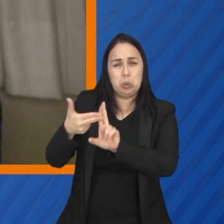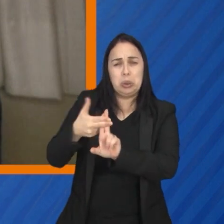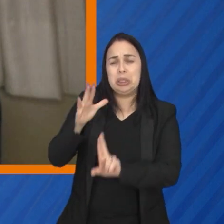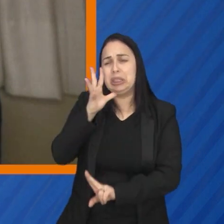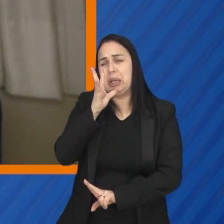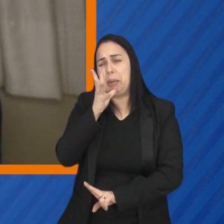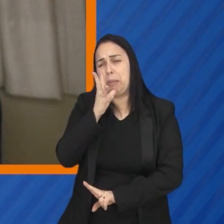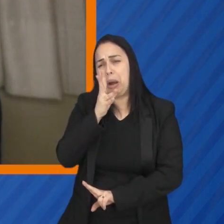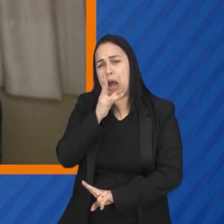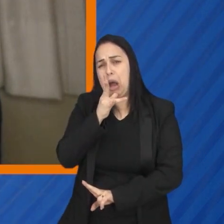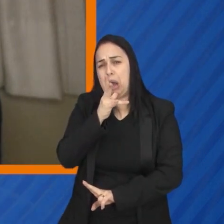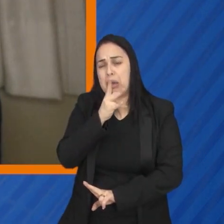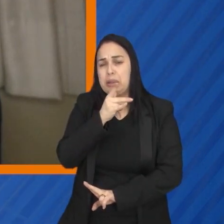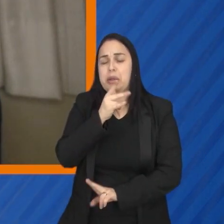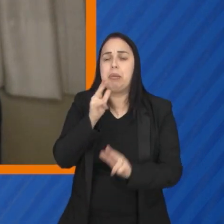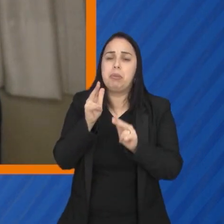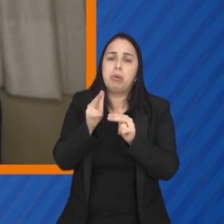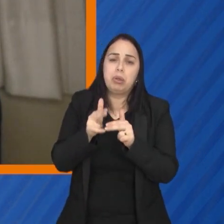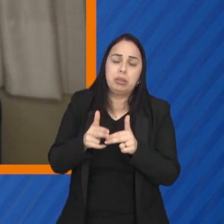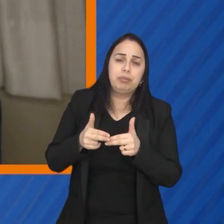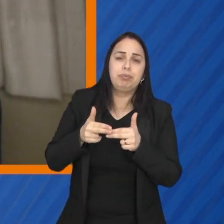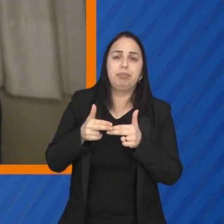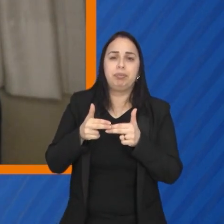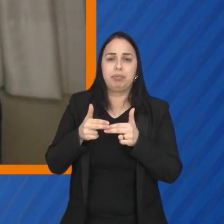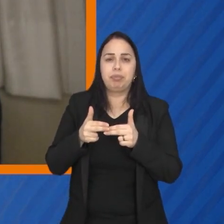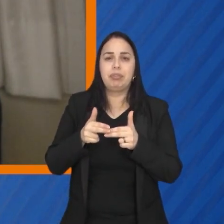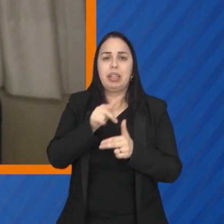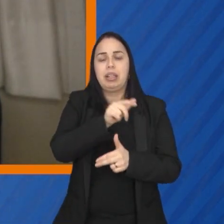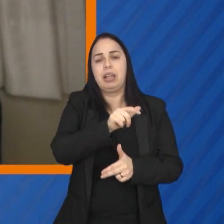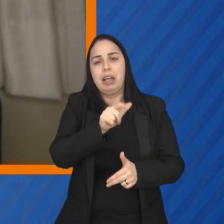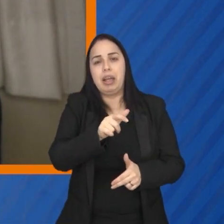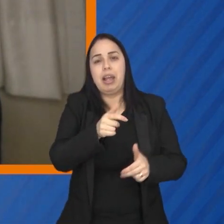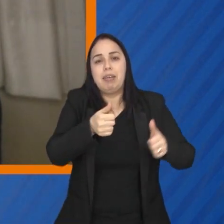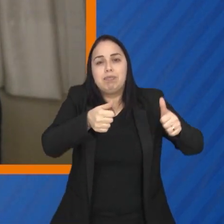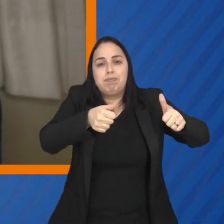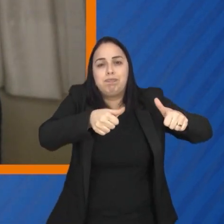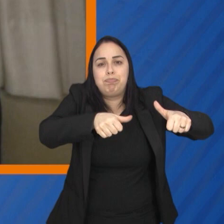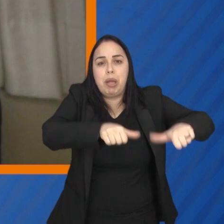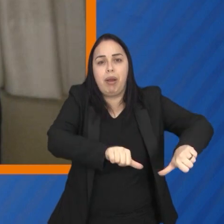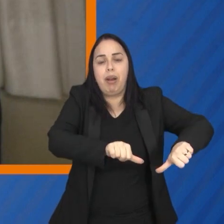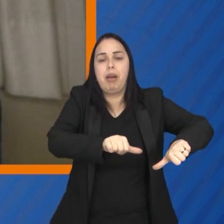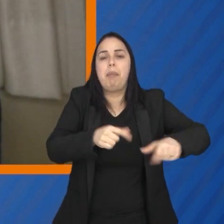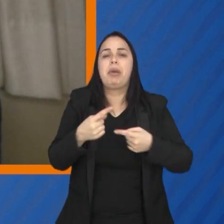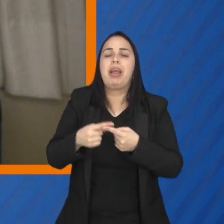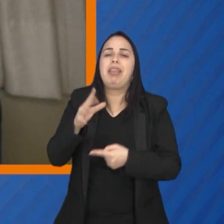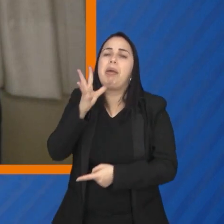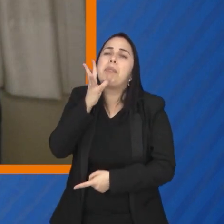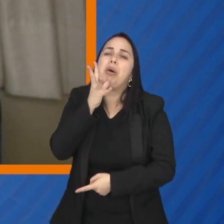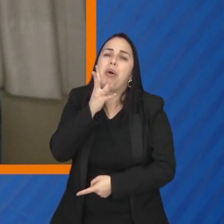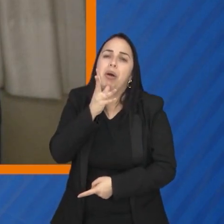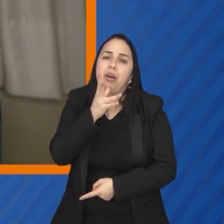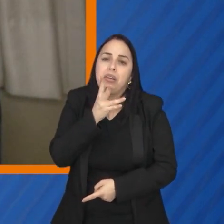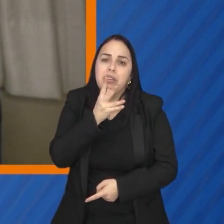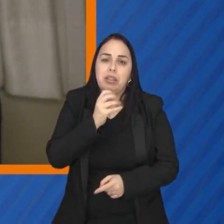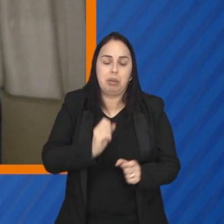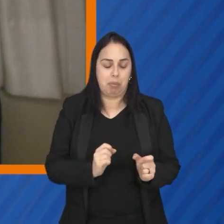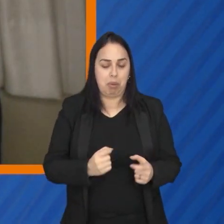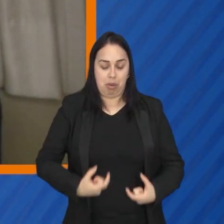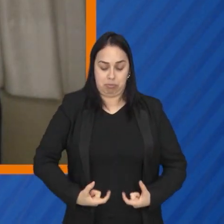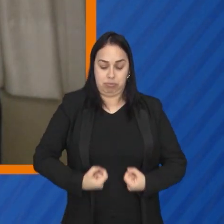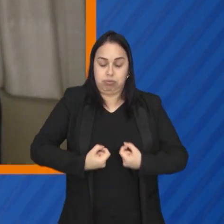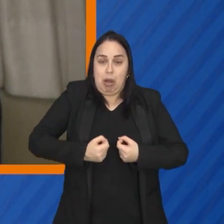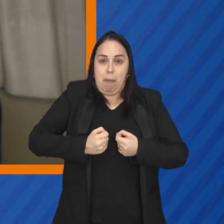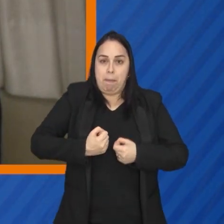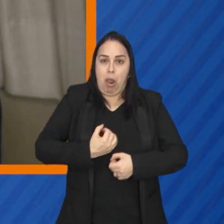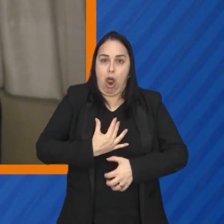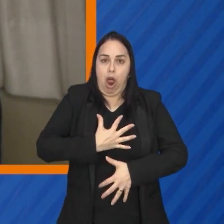no SUS faz com que o prognóstico, né, desse paciente piore bastante, que o tumor avance,